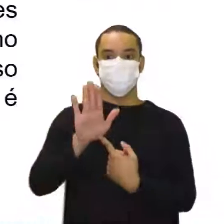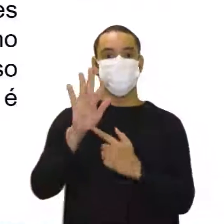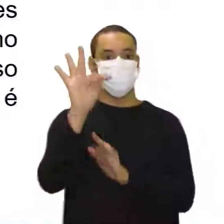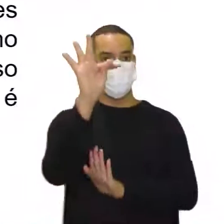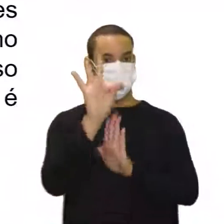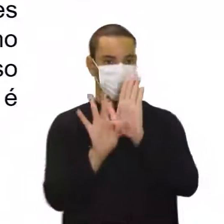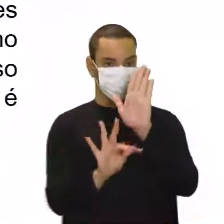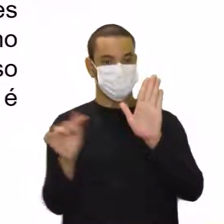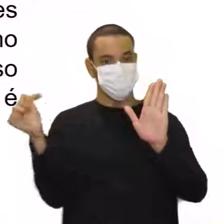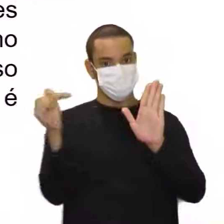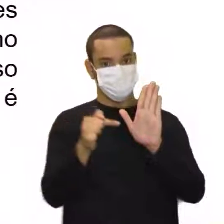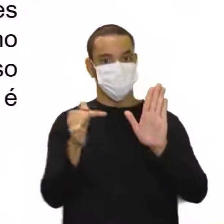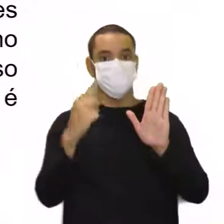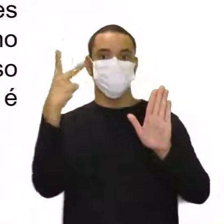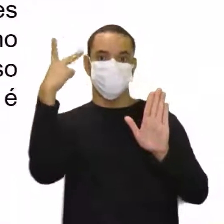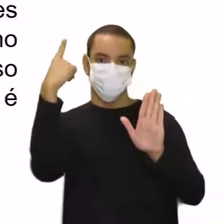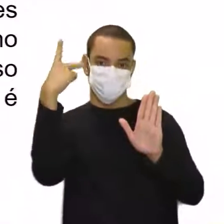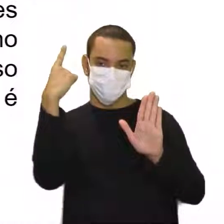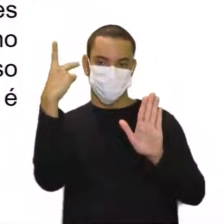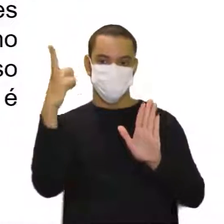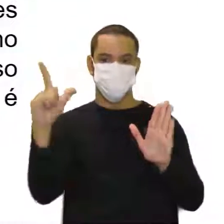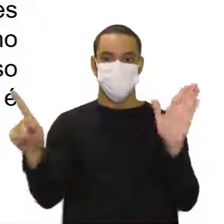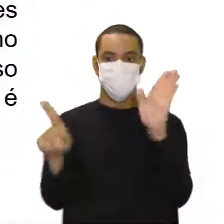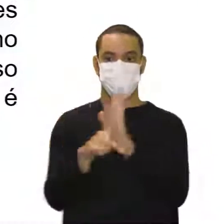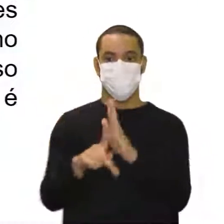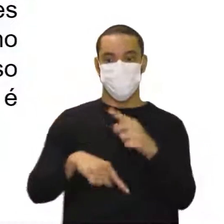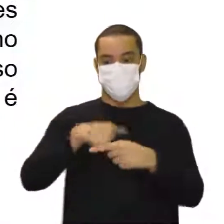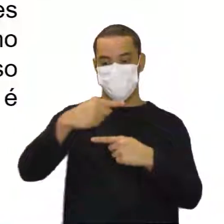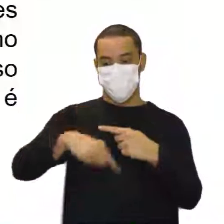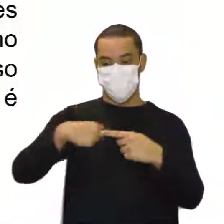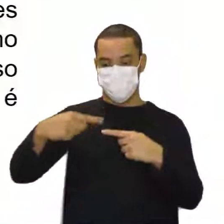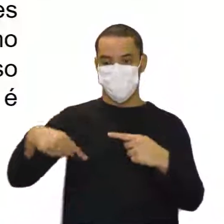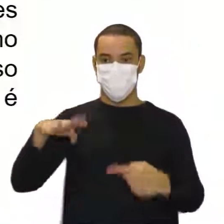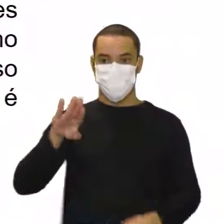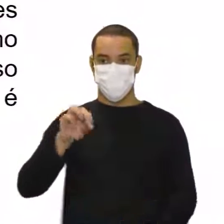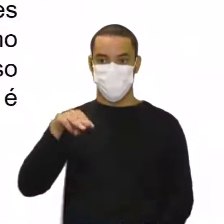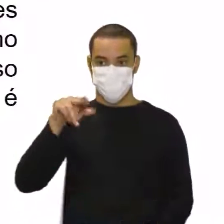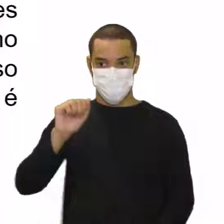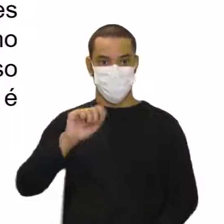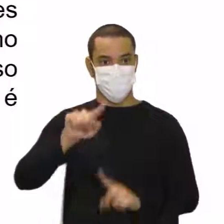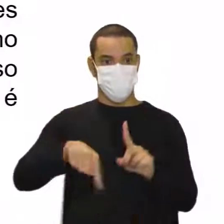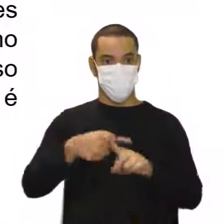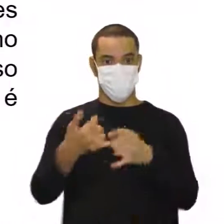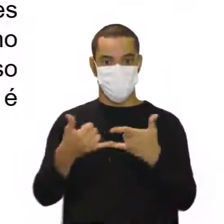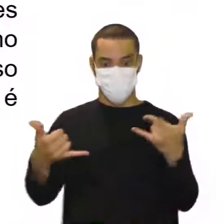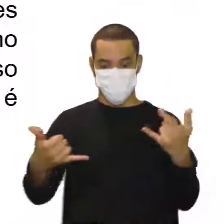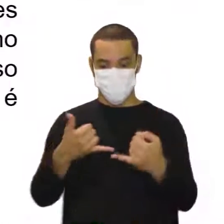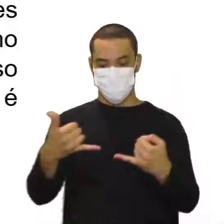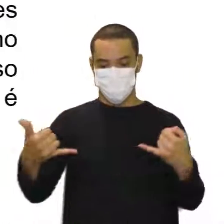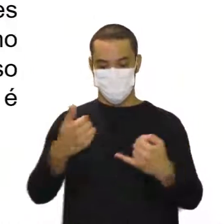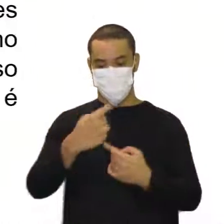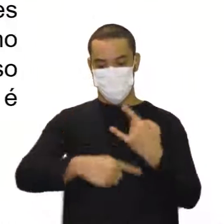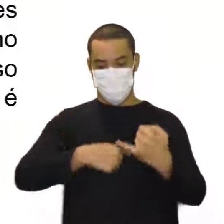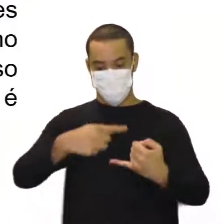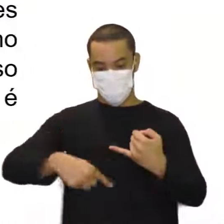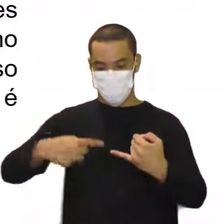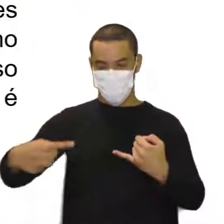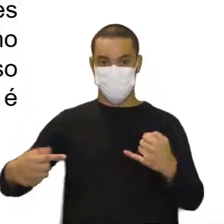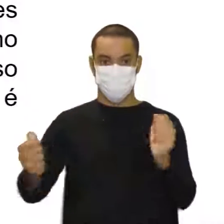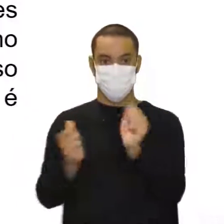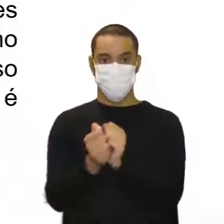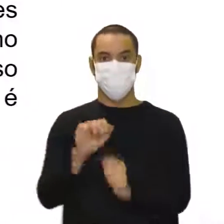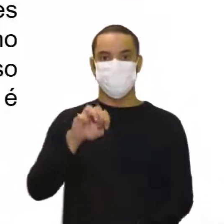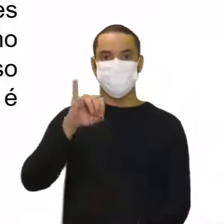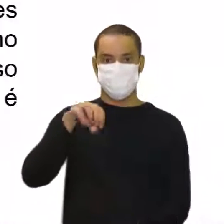captador comum consiste de uma bobina, fios condutores enrolados em torno de um ímã